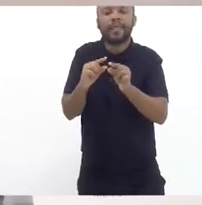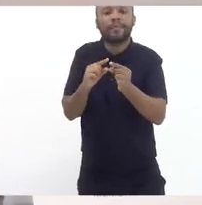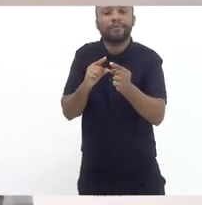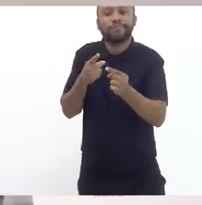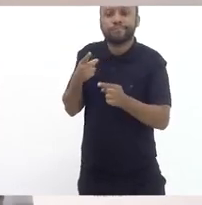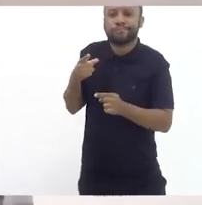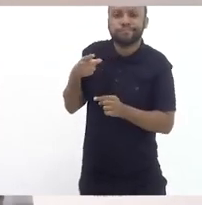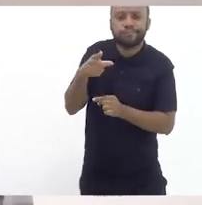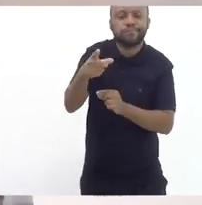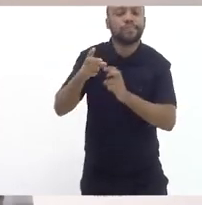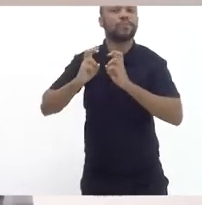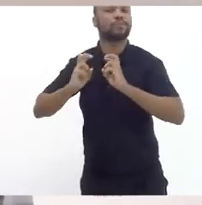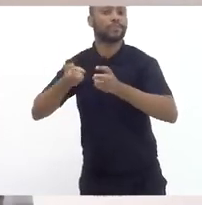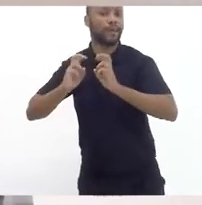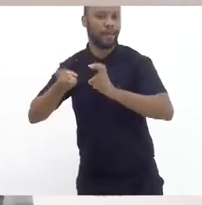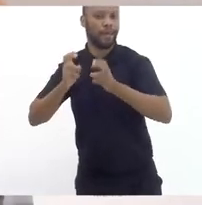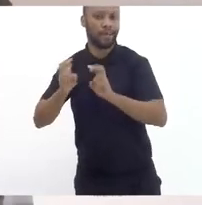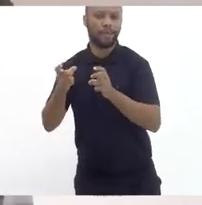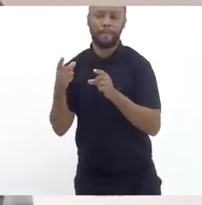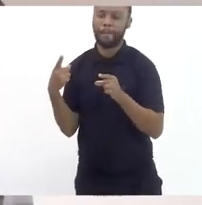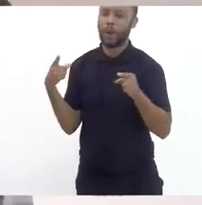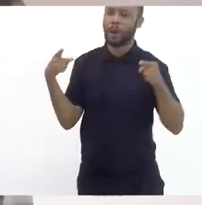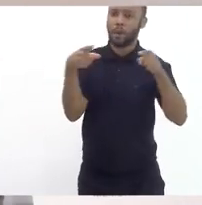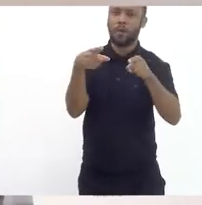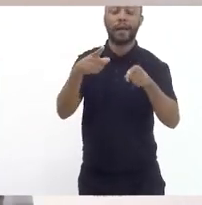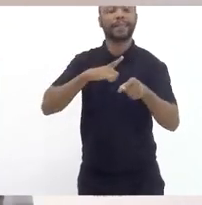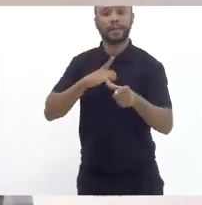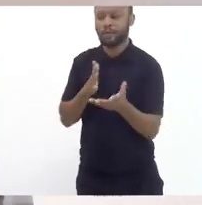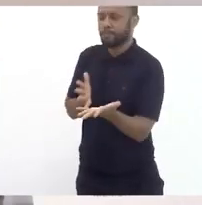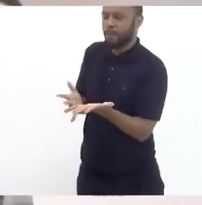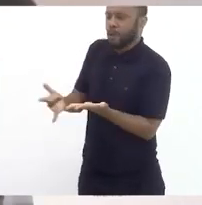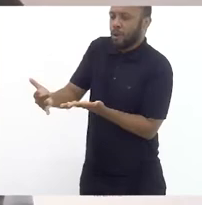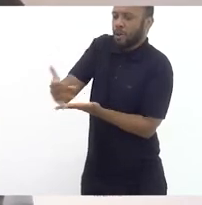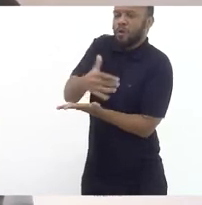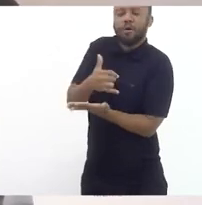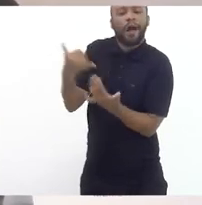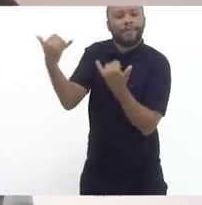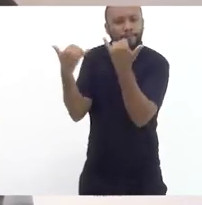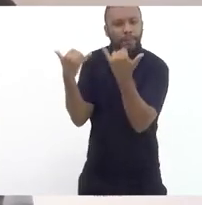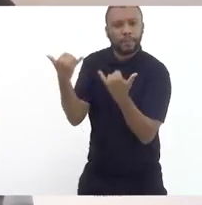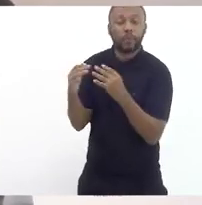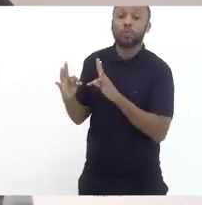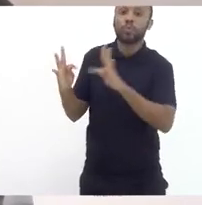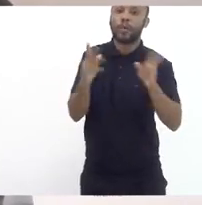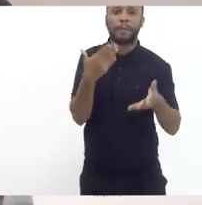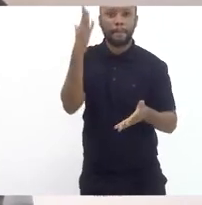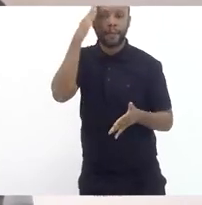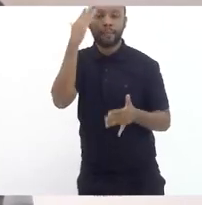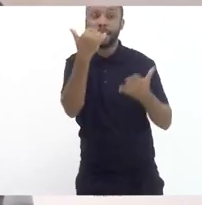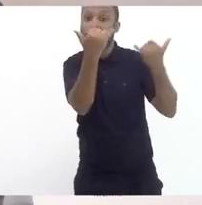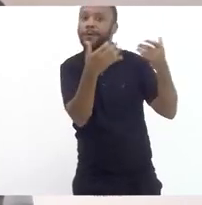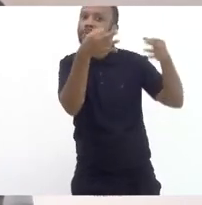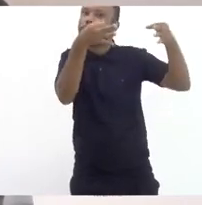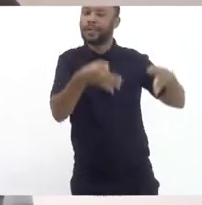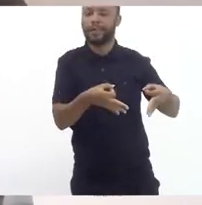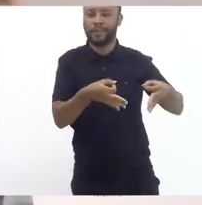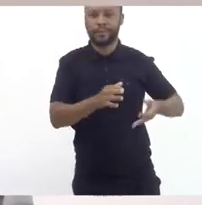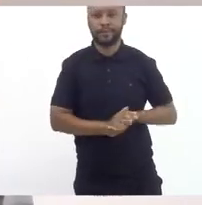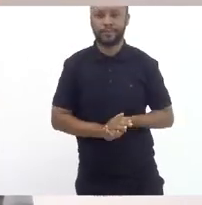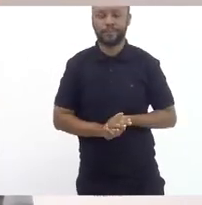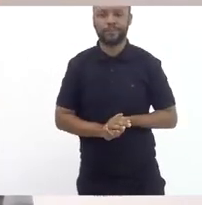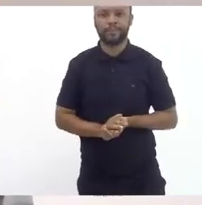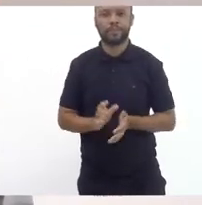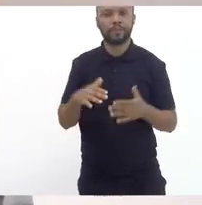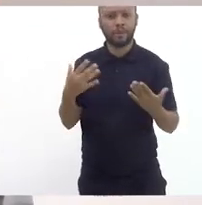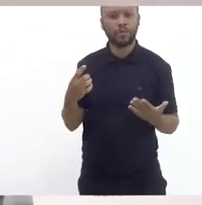estudos. Só a Secretaria de Transporte teve decisão agora, por ofício meu, não era